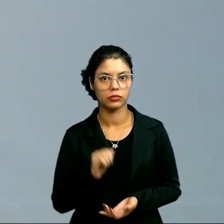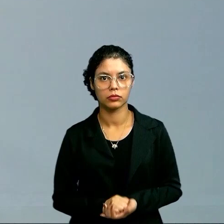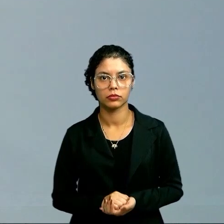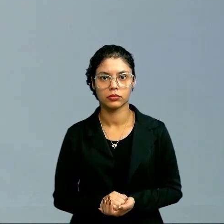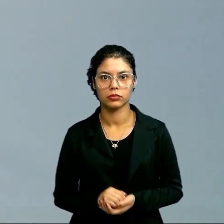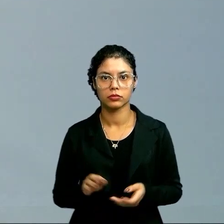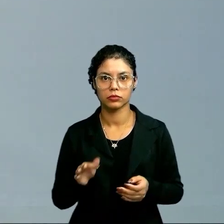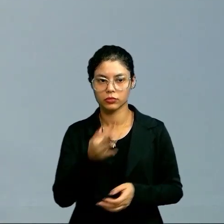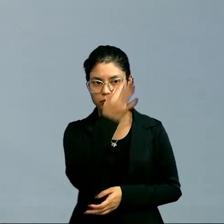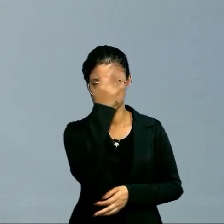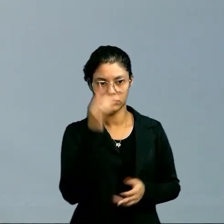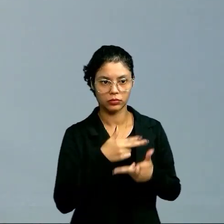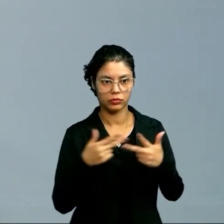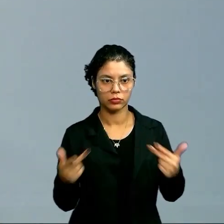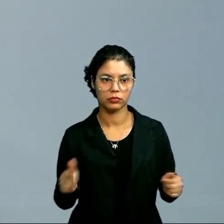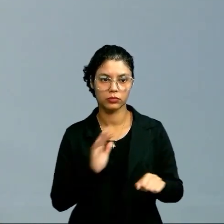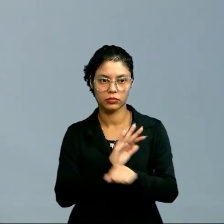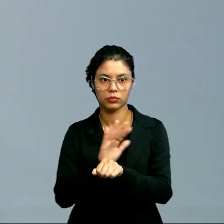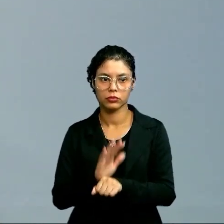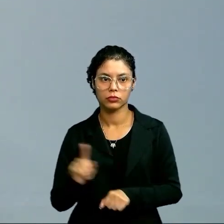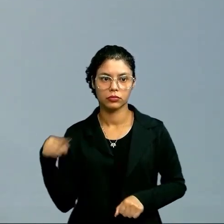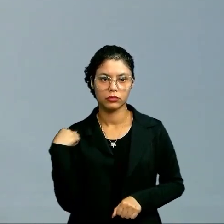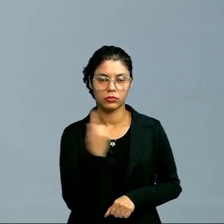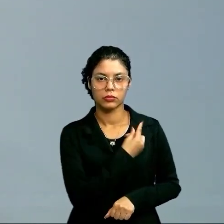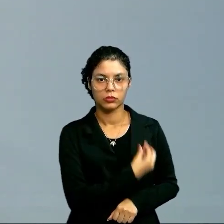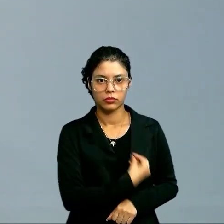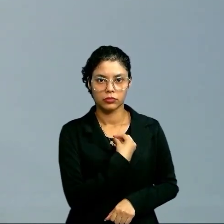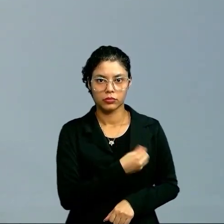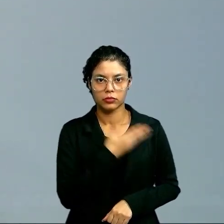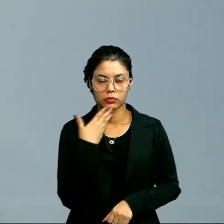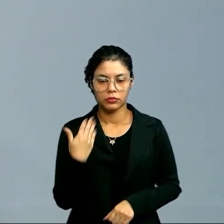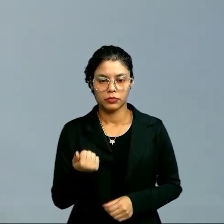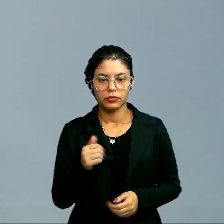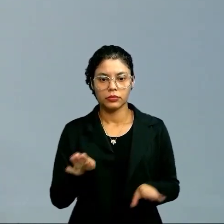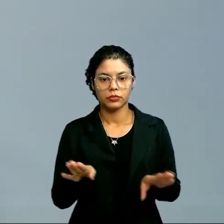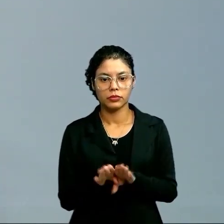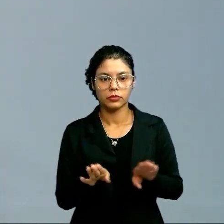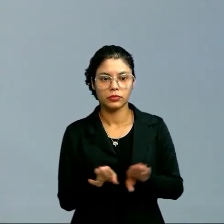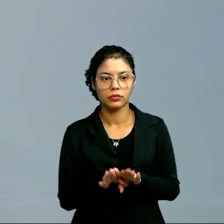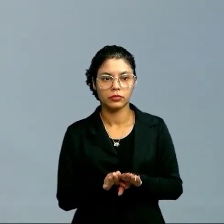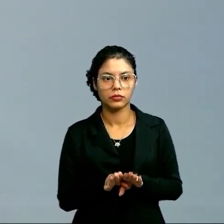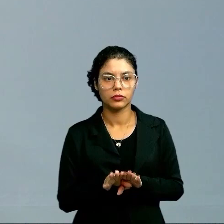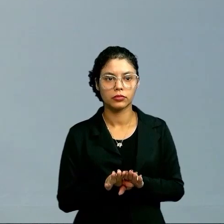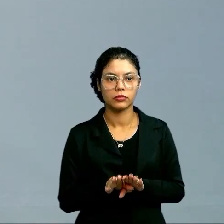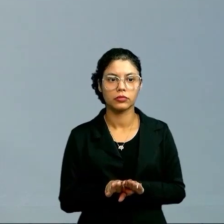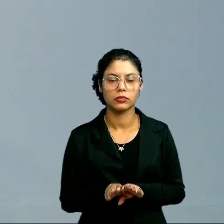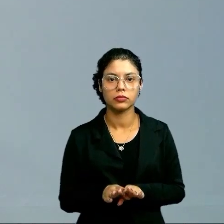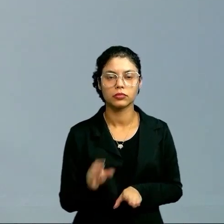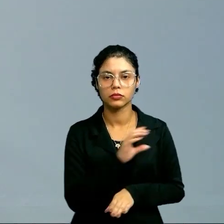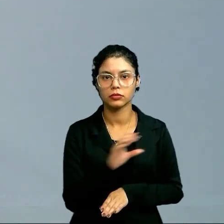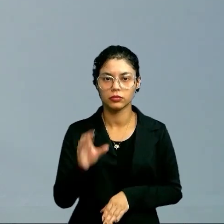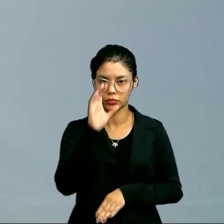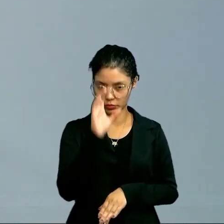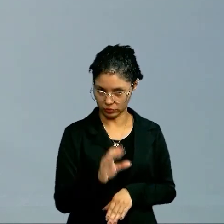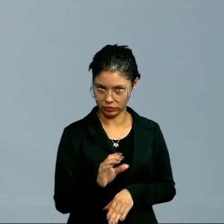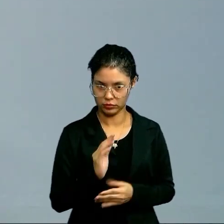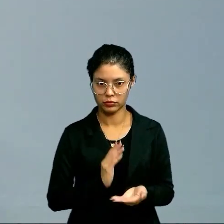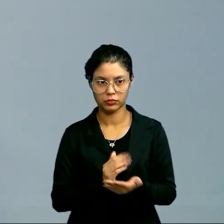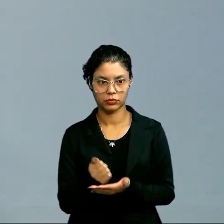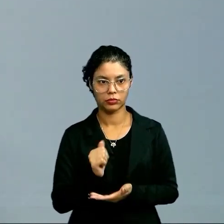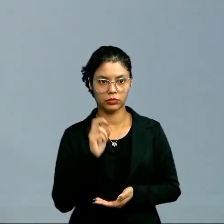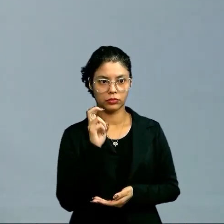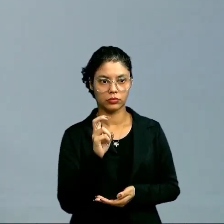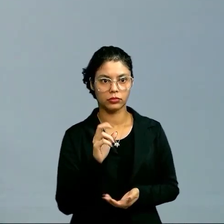na filosofia coisas que ajudam a gente a viver melhor. Então, eu mesmo tendo uma orientação católica, por que eu não posso buscar o